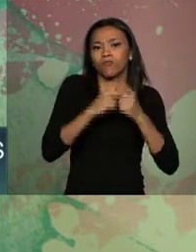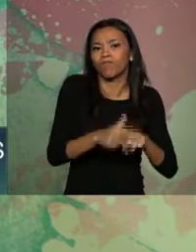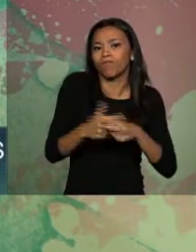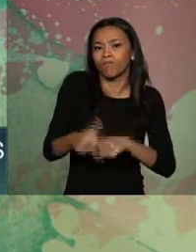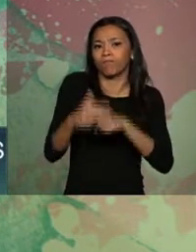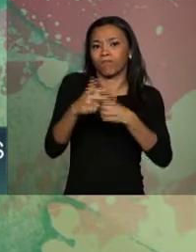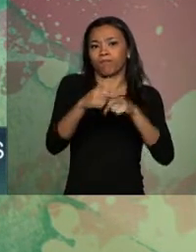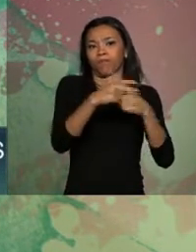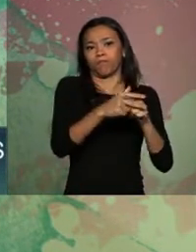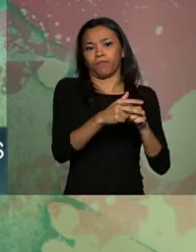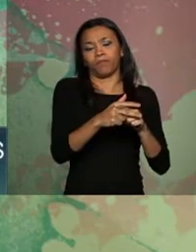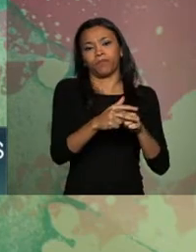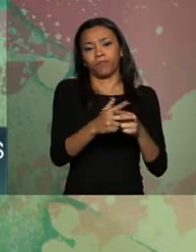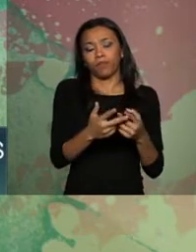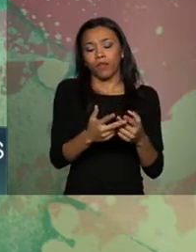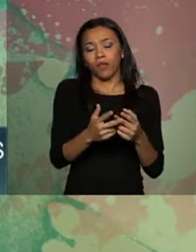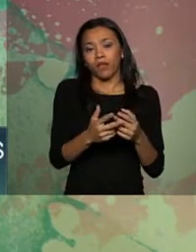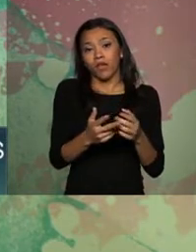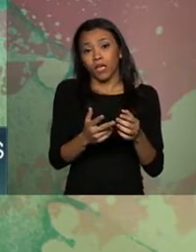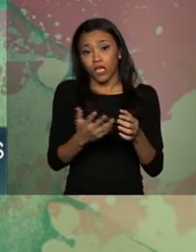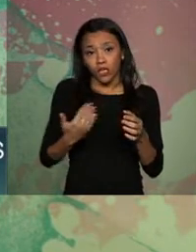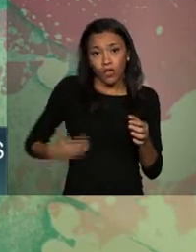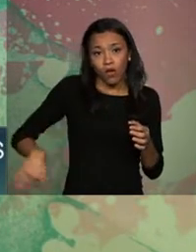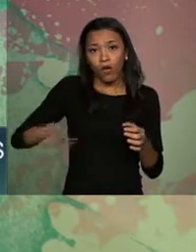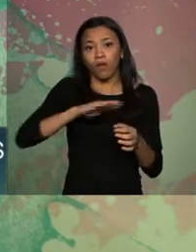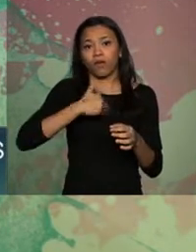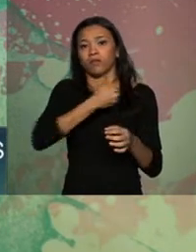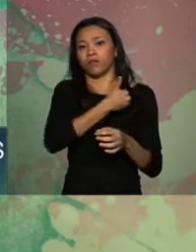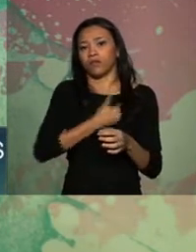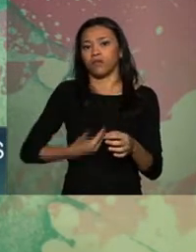para que nós não tenhamos